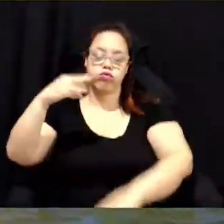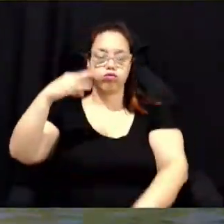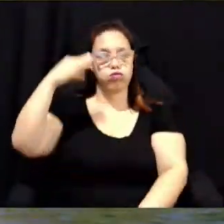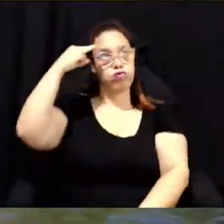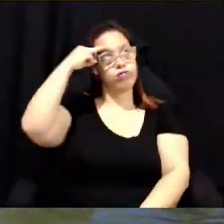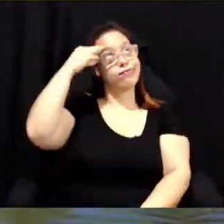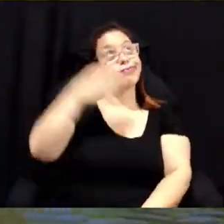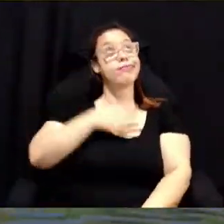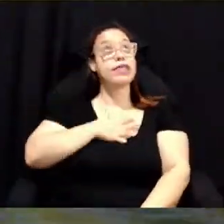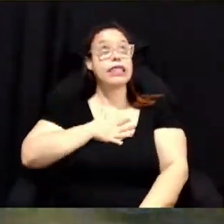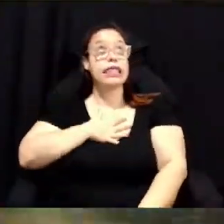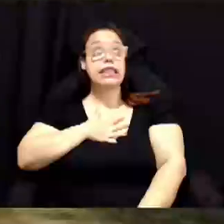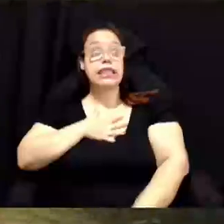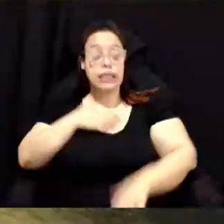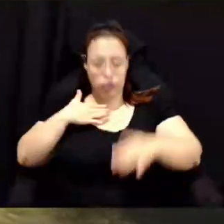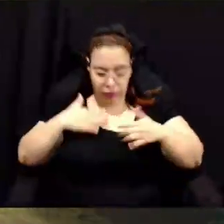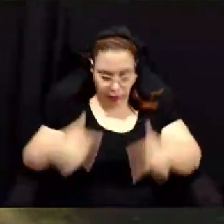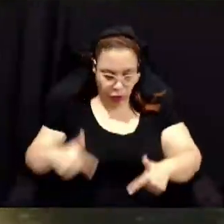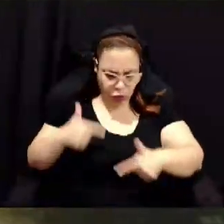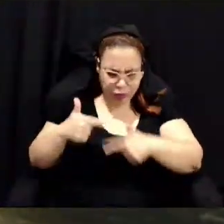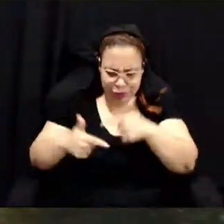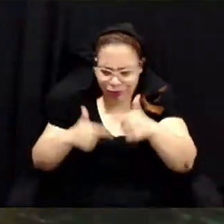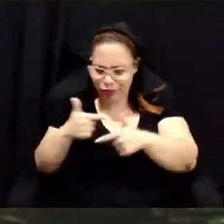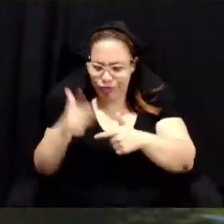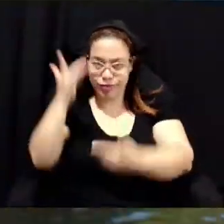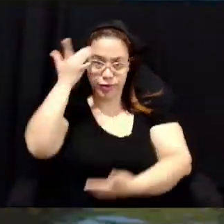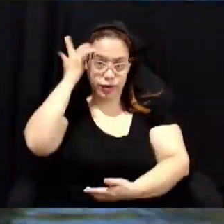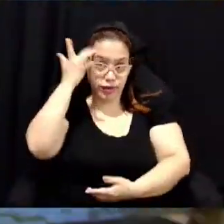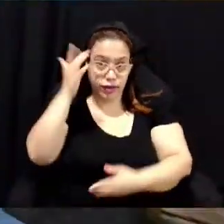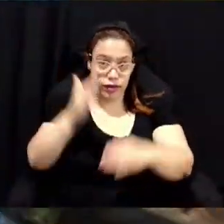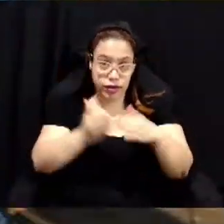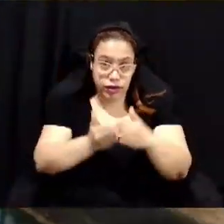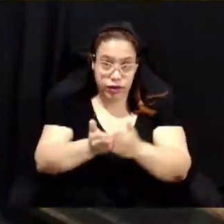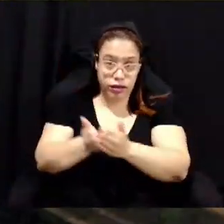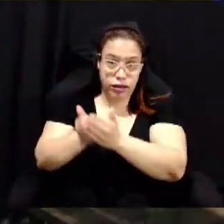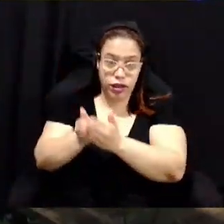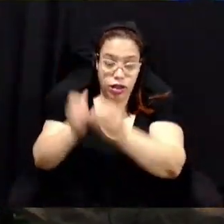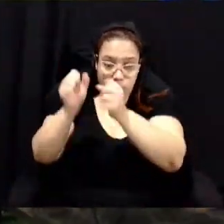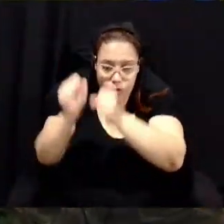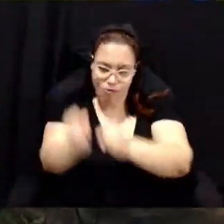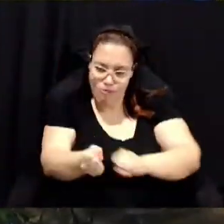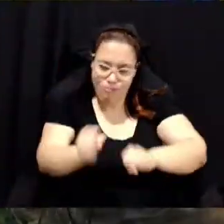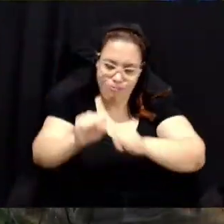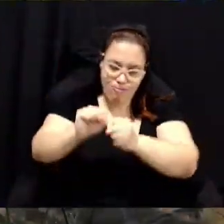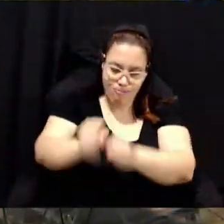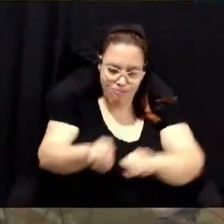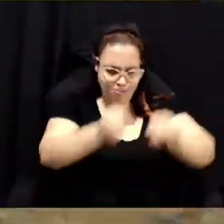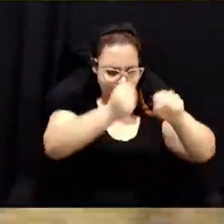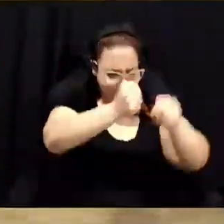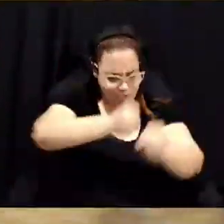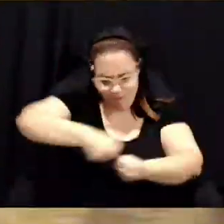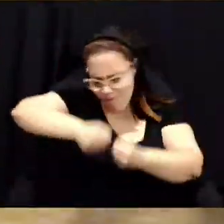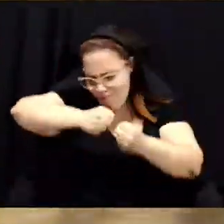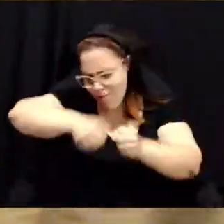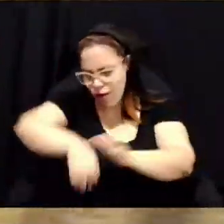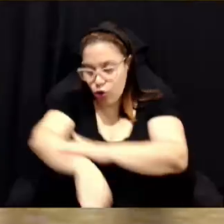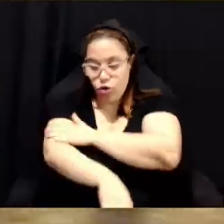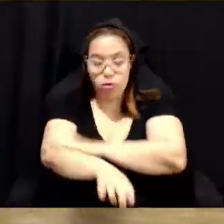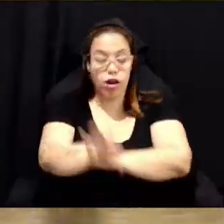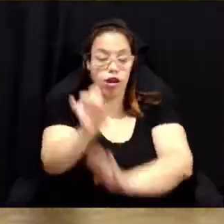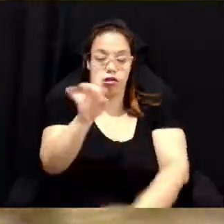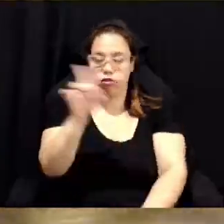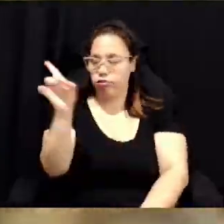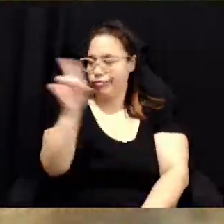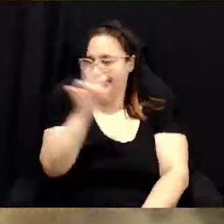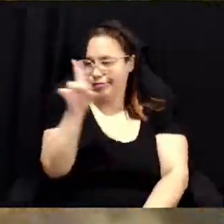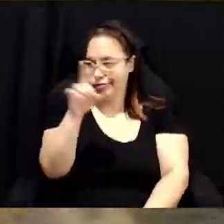corpo todo, né? Tem pessoas que acham que a canoagem é somente o braço, mas não é o corpo todo, né? E a gente aqui desenvolve essas